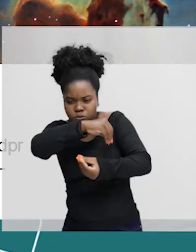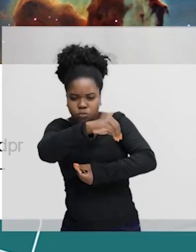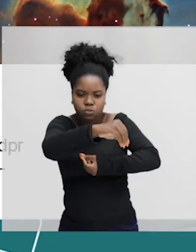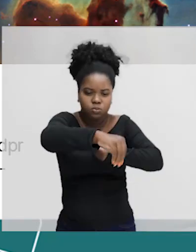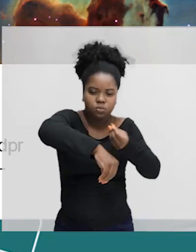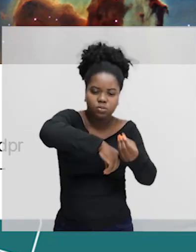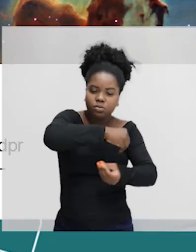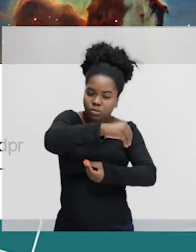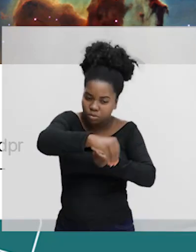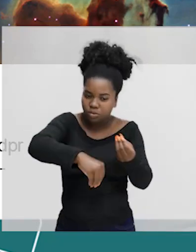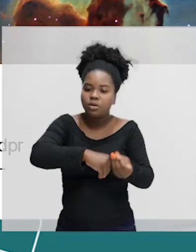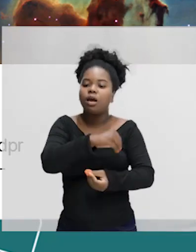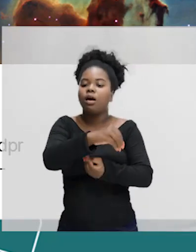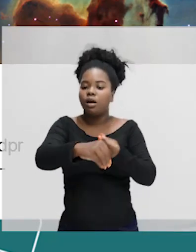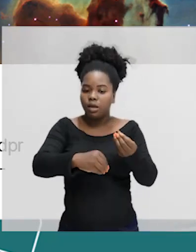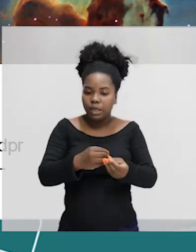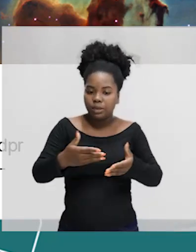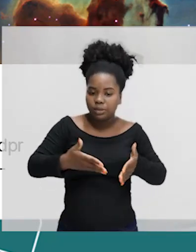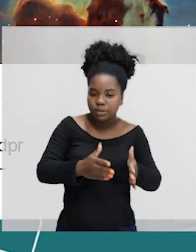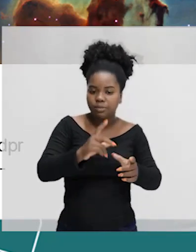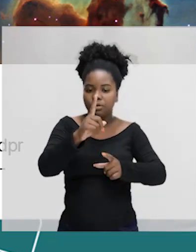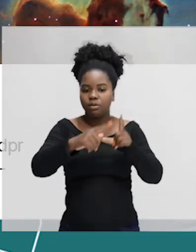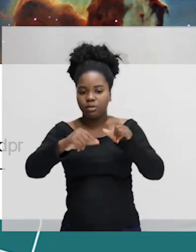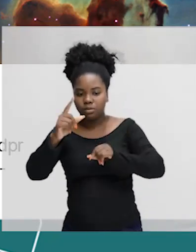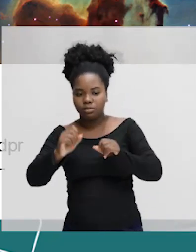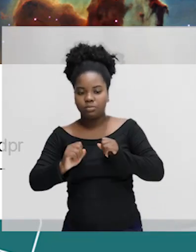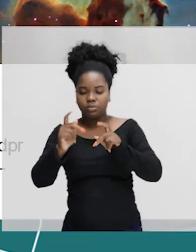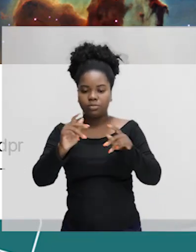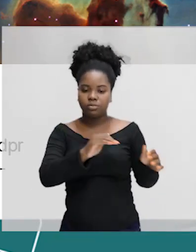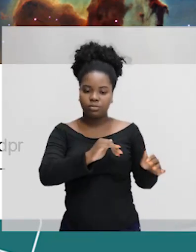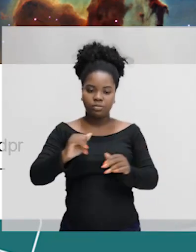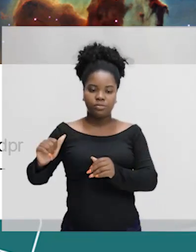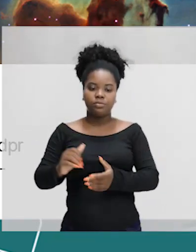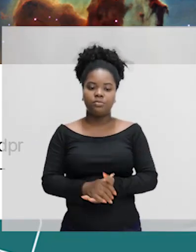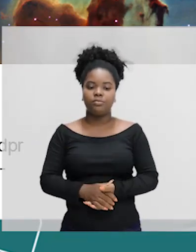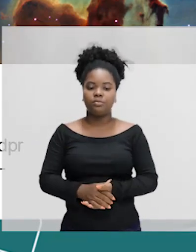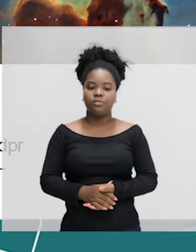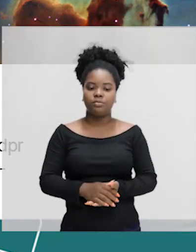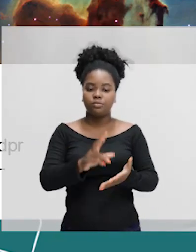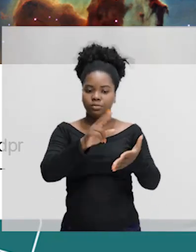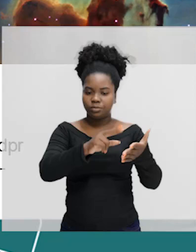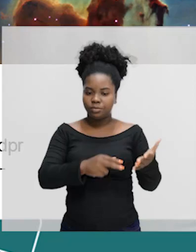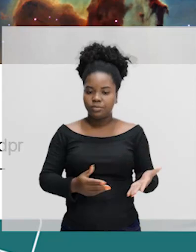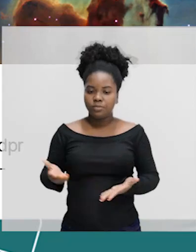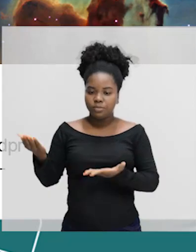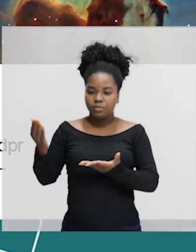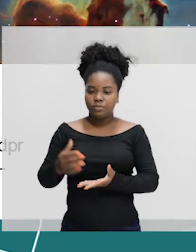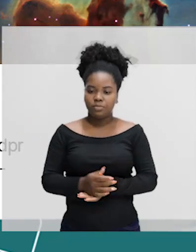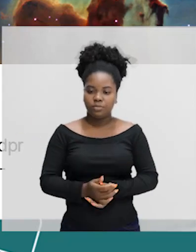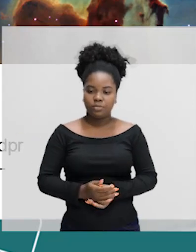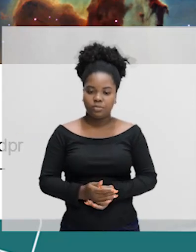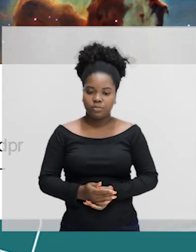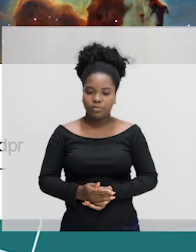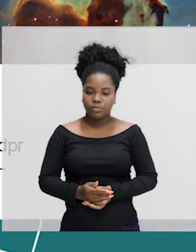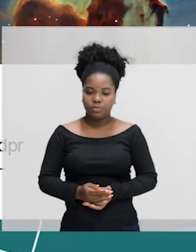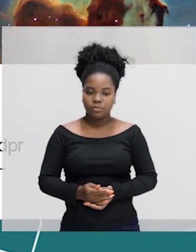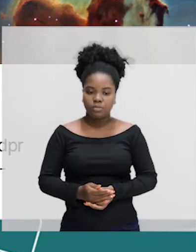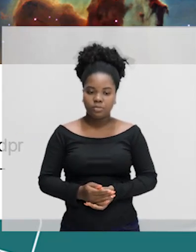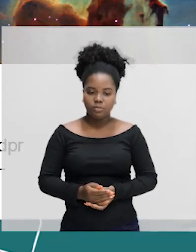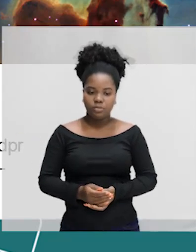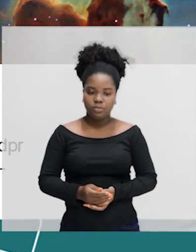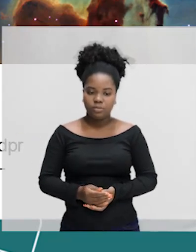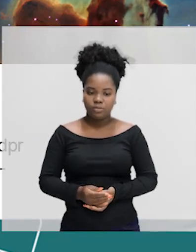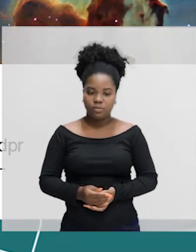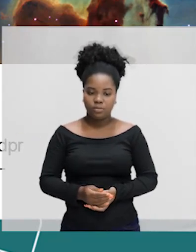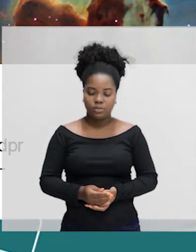muito grande que tem a formação das estrelas, certo? Bom, então antes do nascimento da estrela, quando ainda está